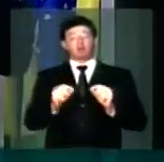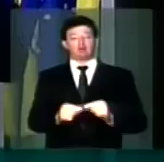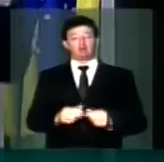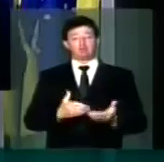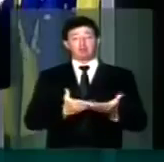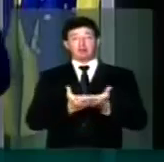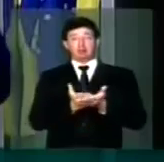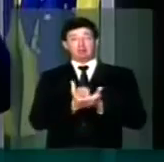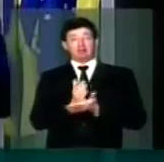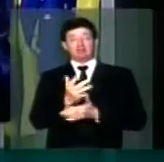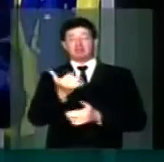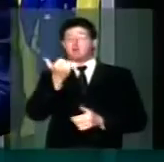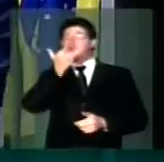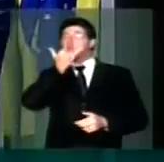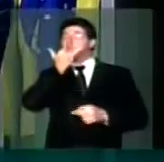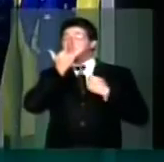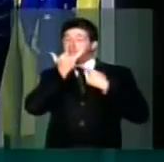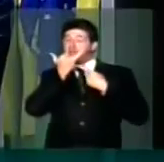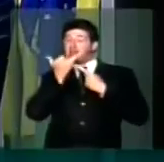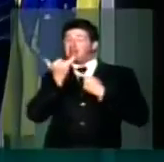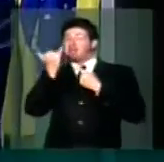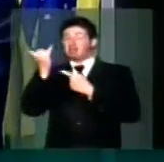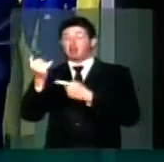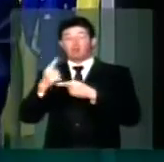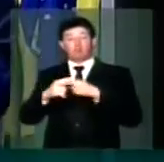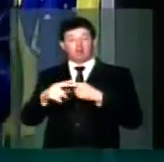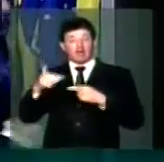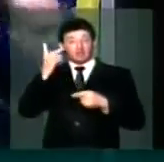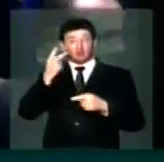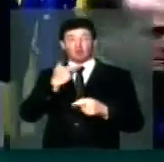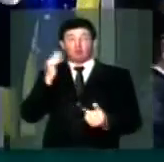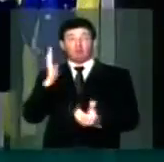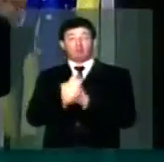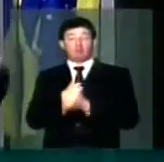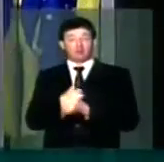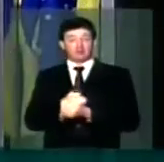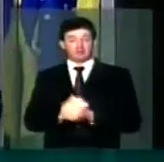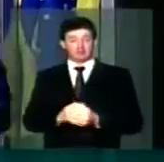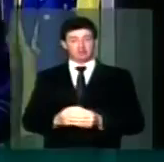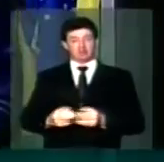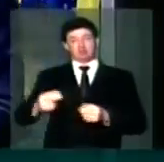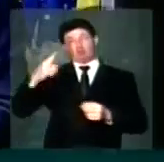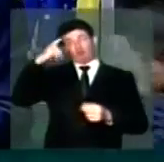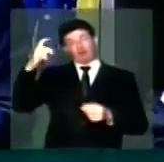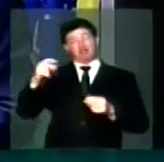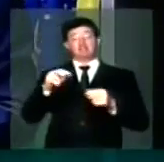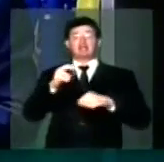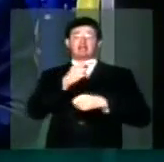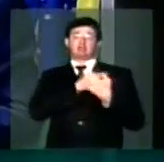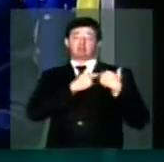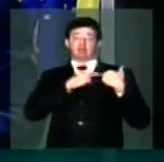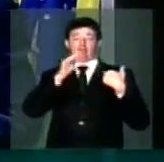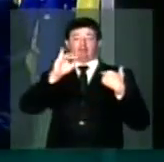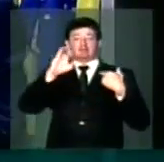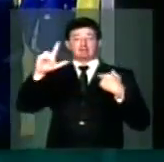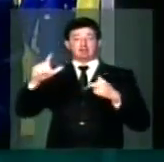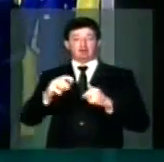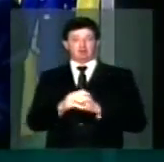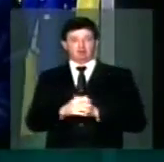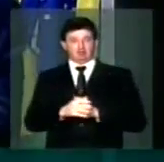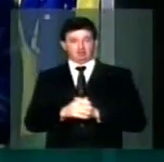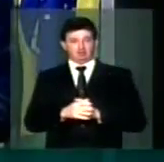para aprovar a anistia, para ela não ser processada por crime de responsabilidade fiscal.